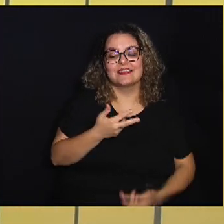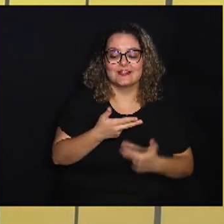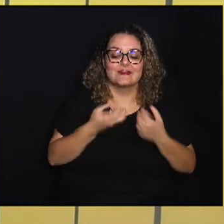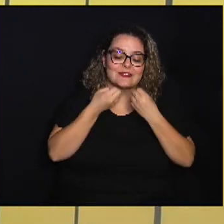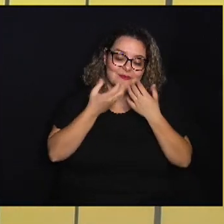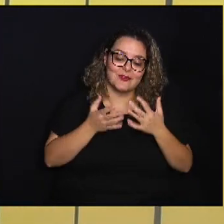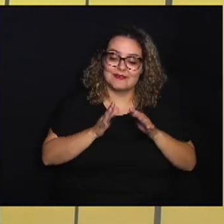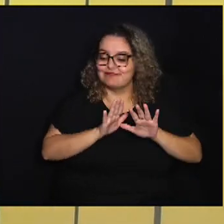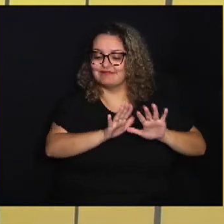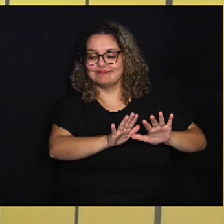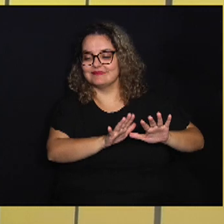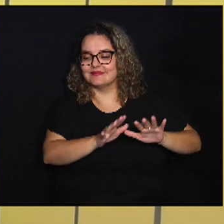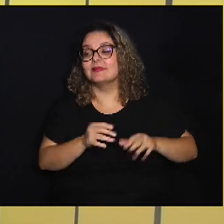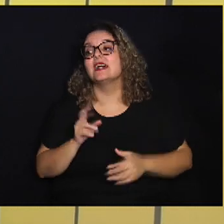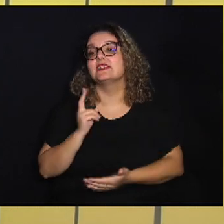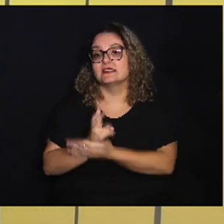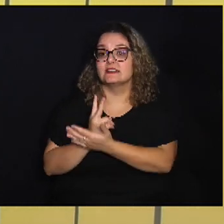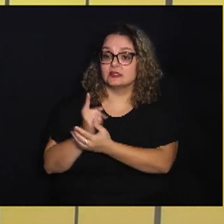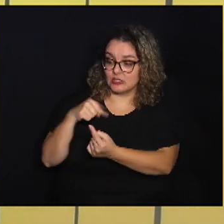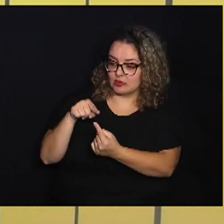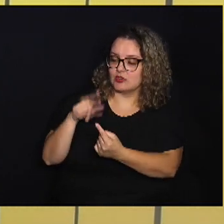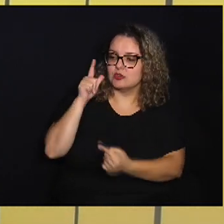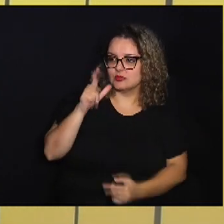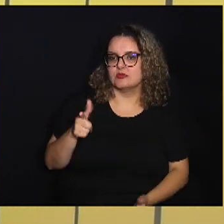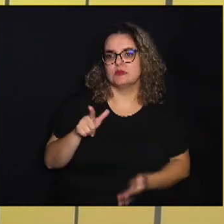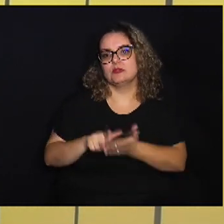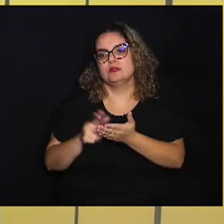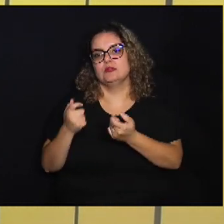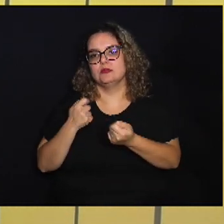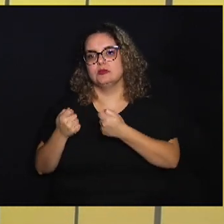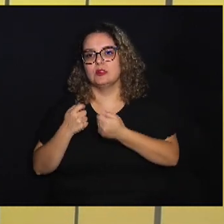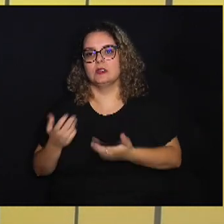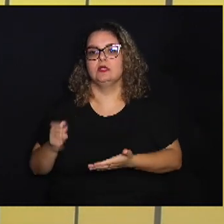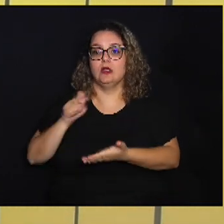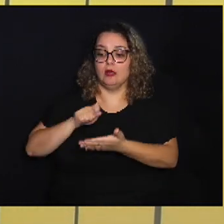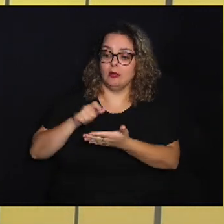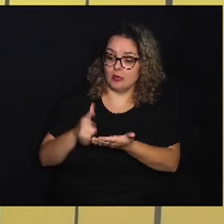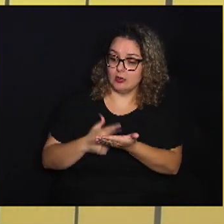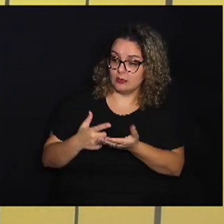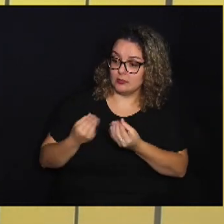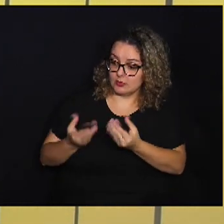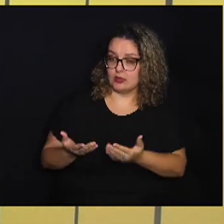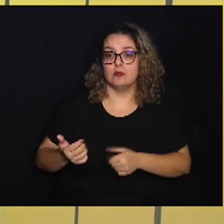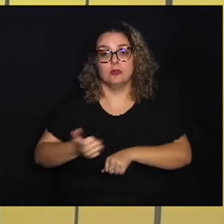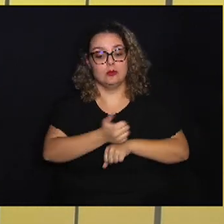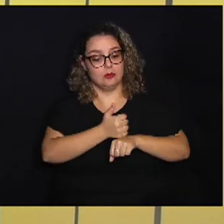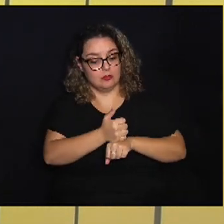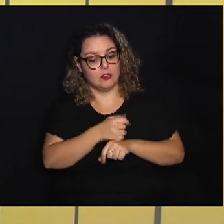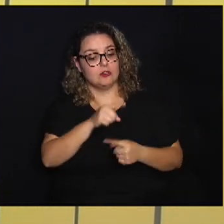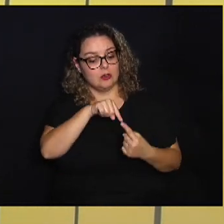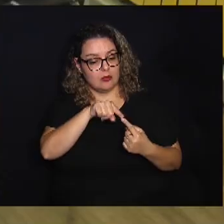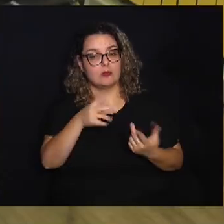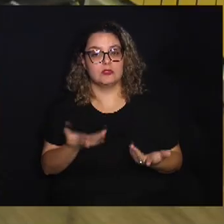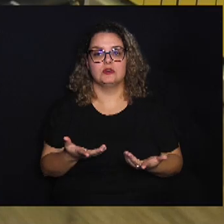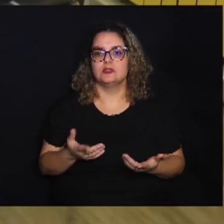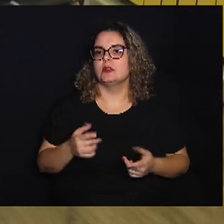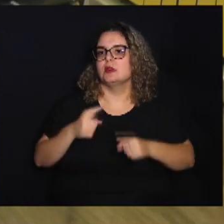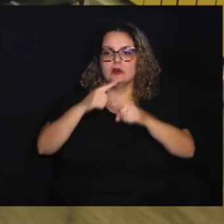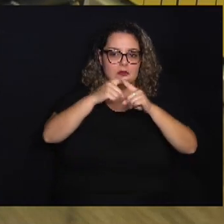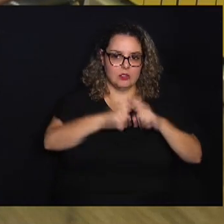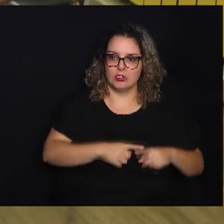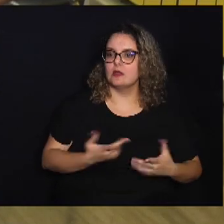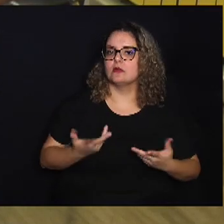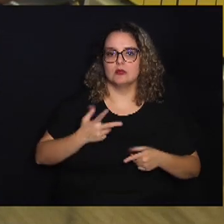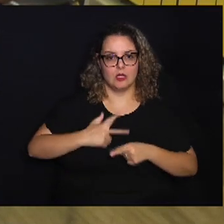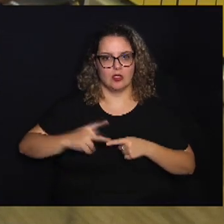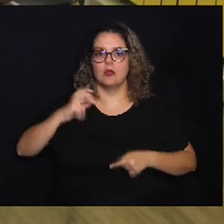atingir sempre um objetivo, né? O jornalista ali tem o livro para ele poder entregar e o atleta tem um objetivo, que é chegar numa competição, que é